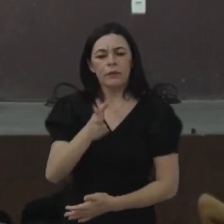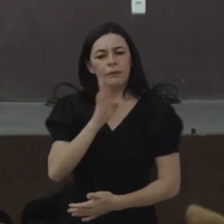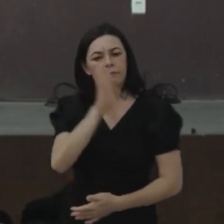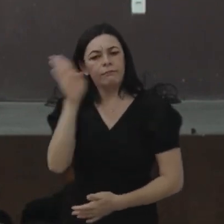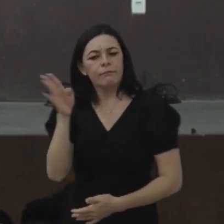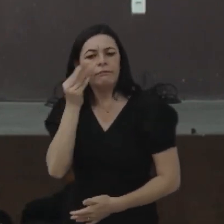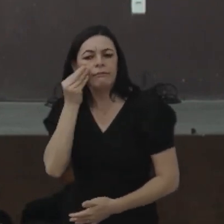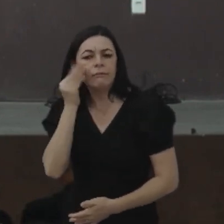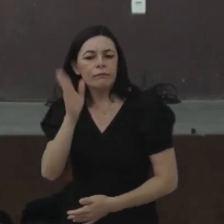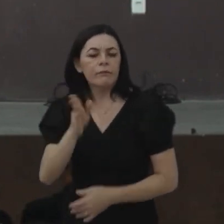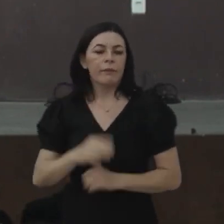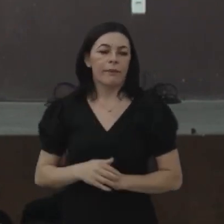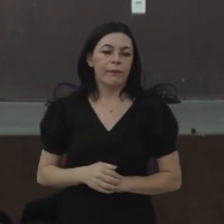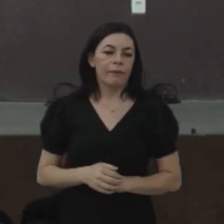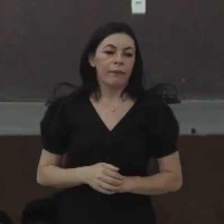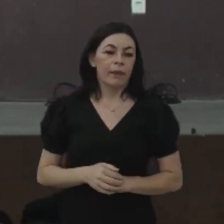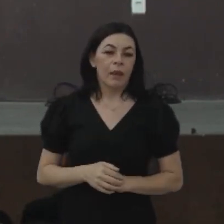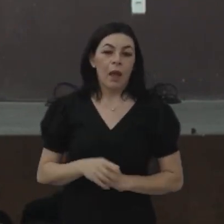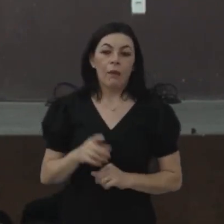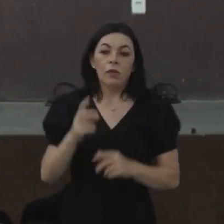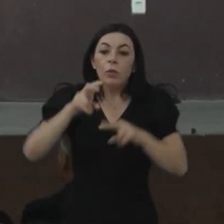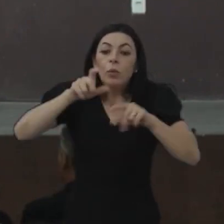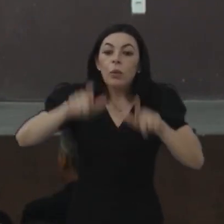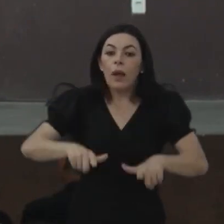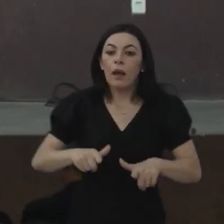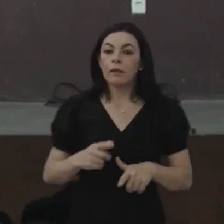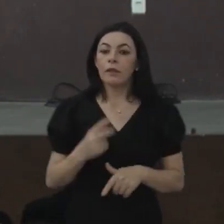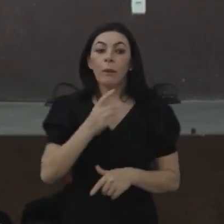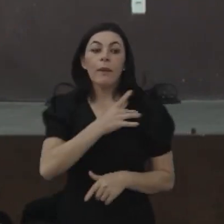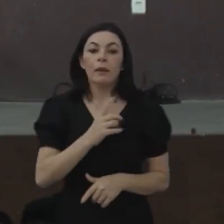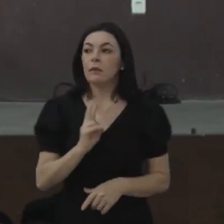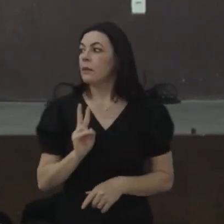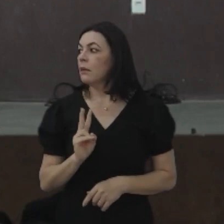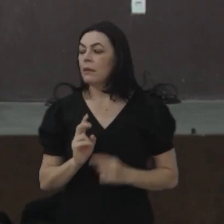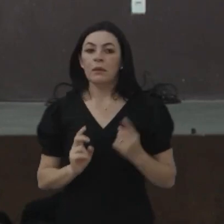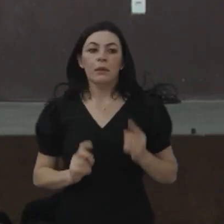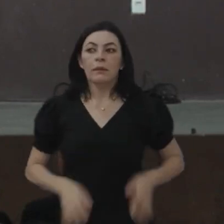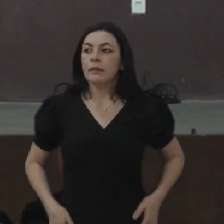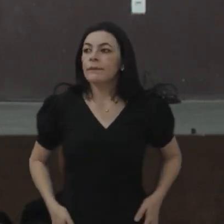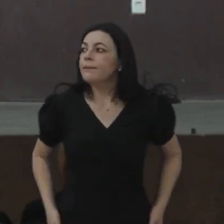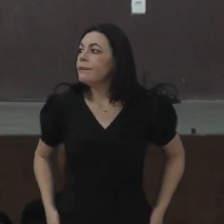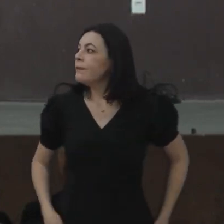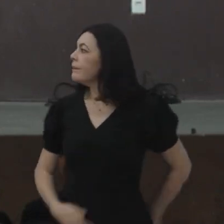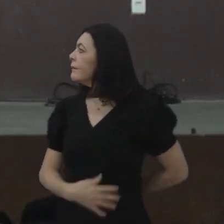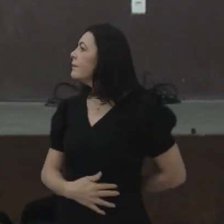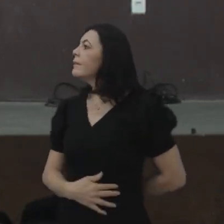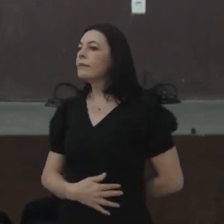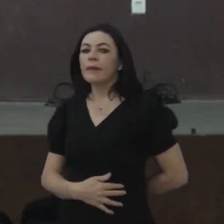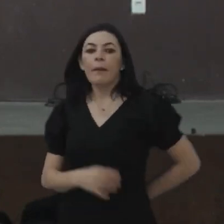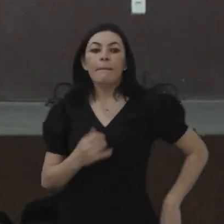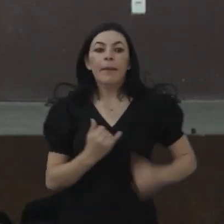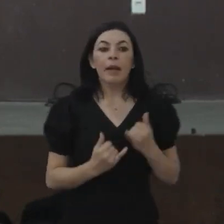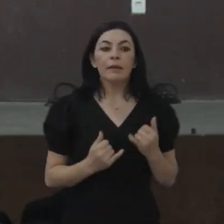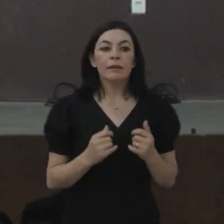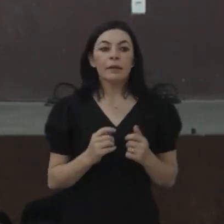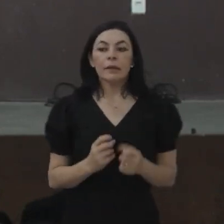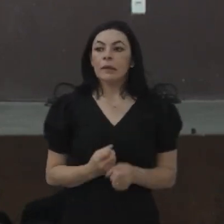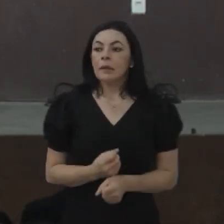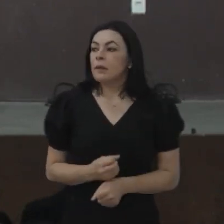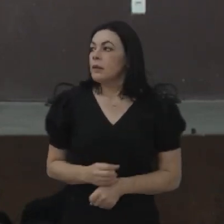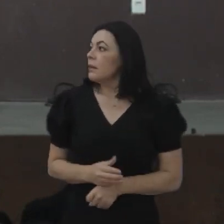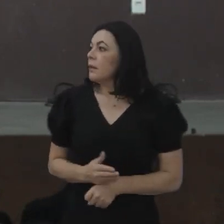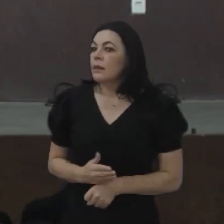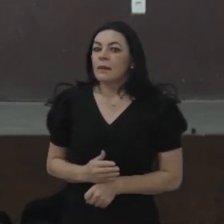Você ir para um lugar onde você fica com medo o tempo todo, olhando para um lado e para o outro, botando a mão nos bolsos, sabendo o que vai acontecer. Que lugar